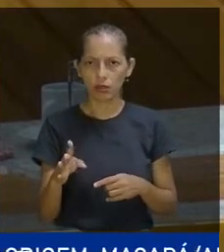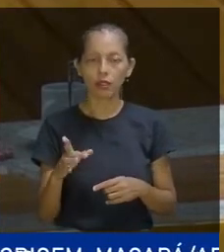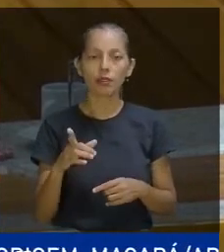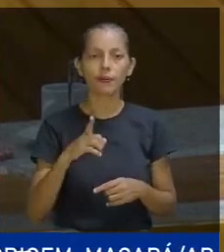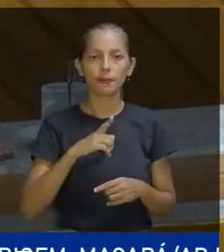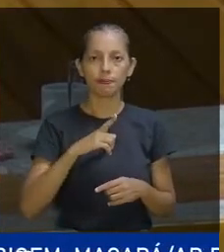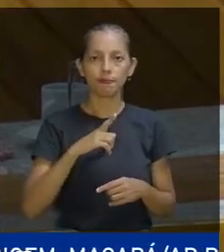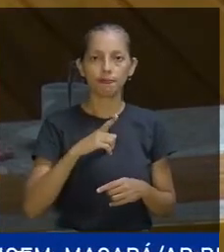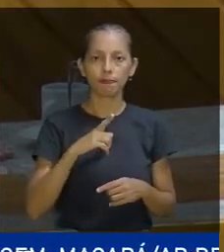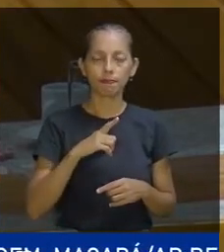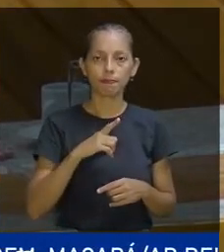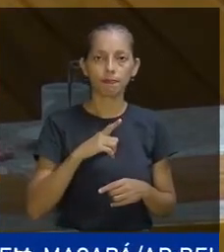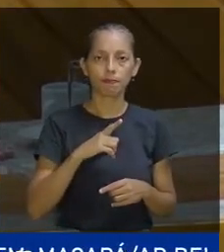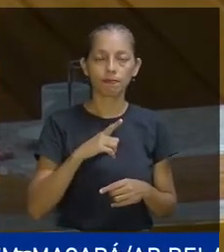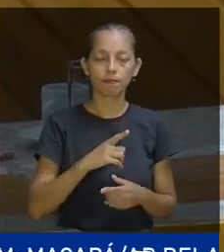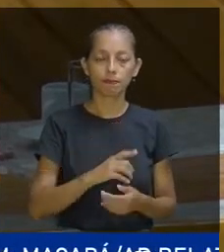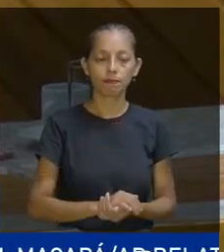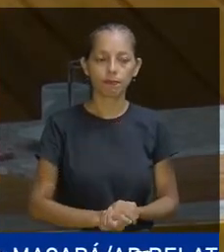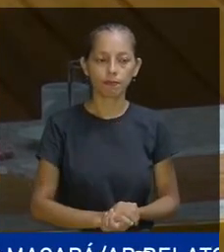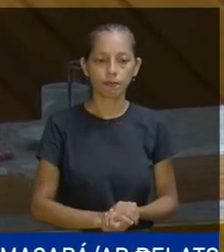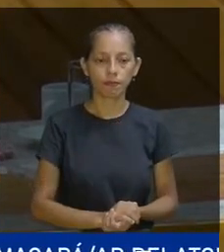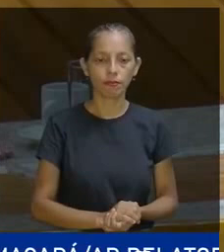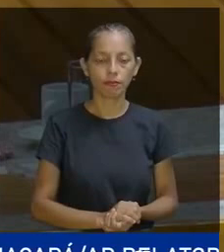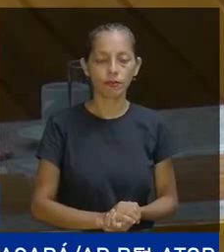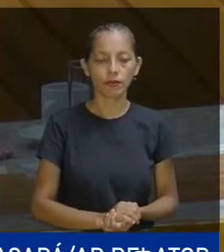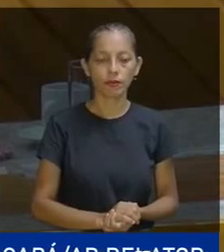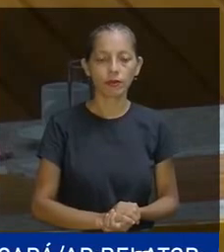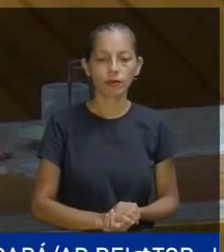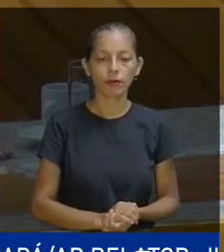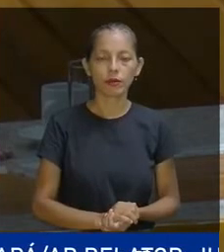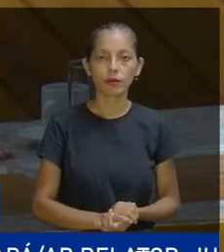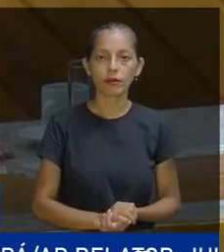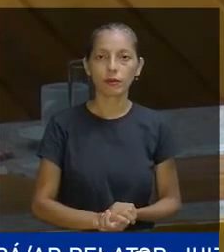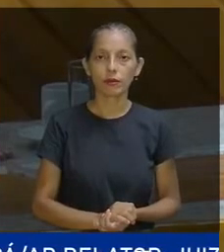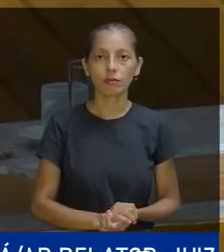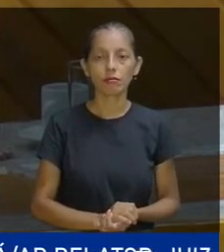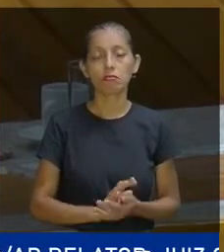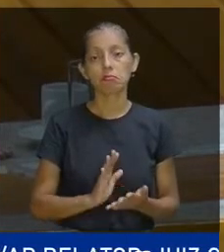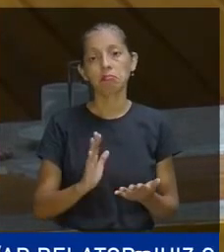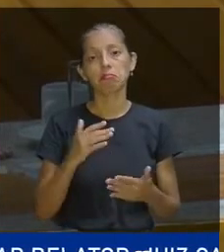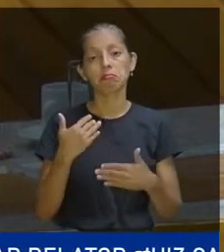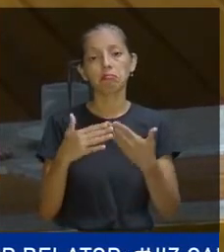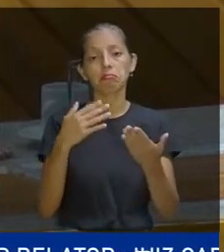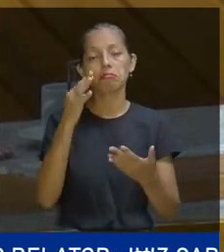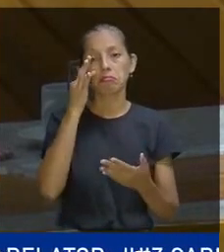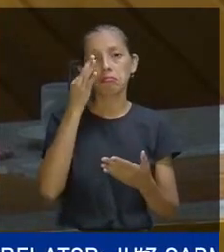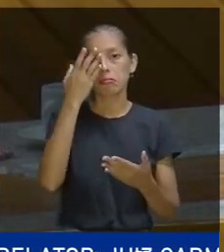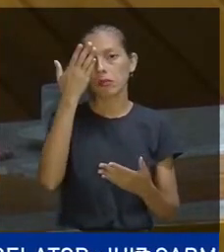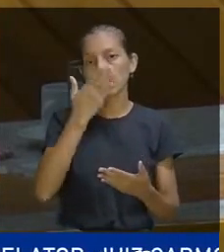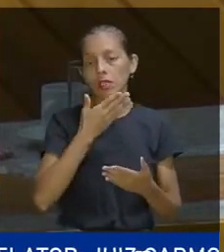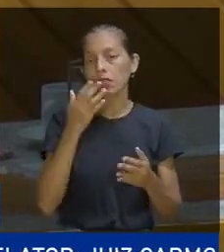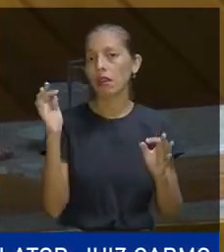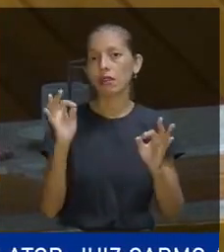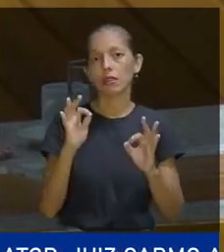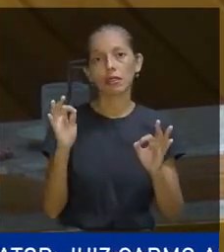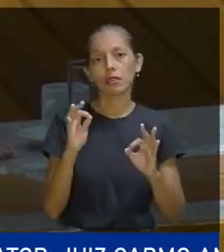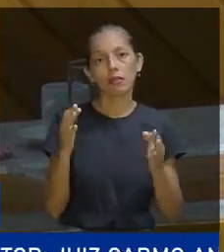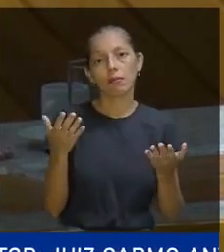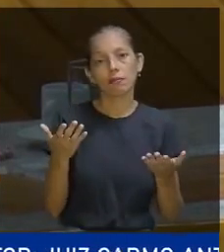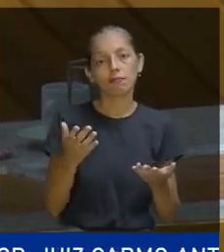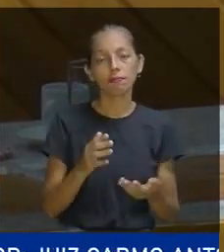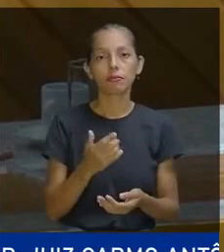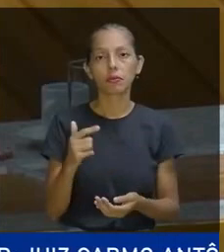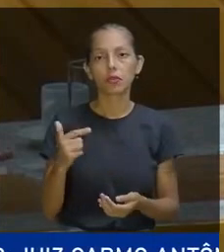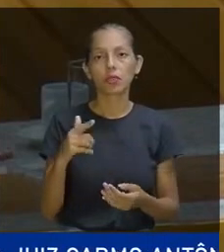ao comportamento, à conduta do então magistrado, nada ficou provado, não trouxeram sequer um elemento